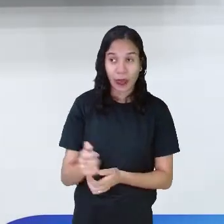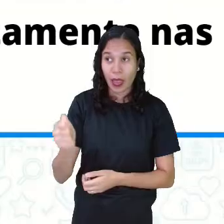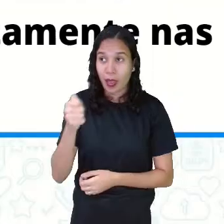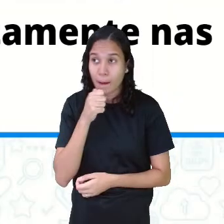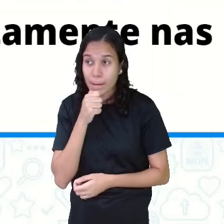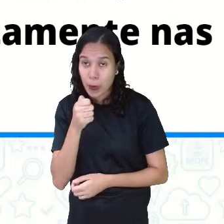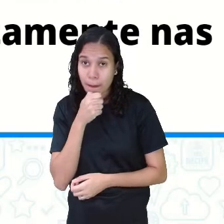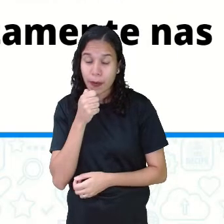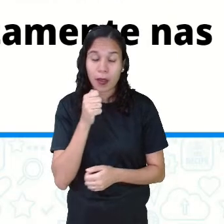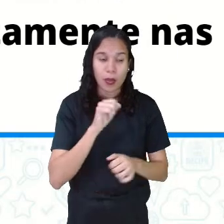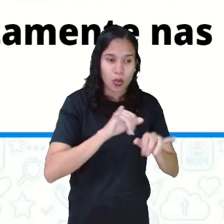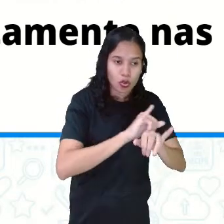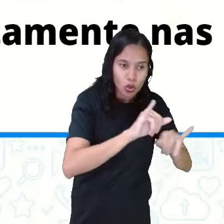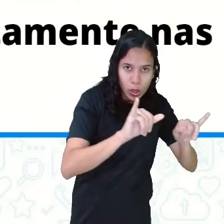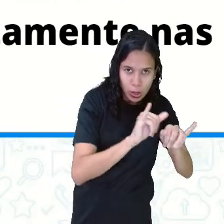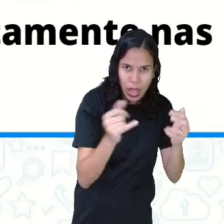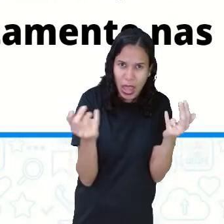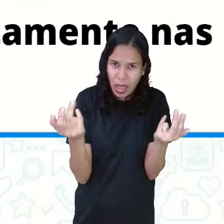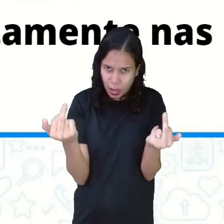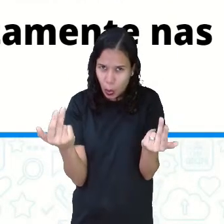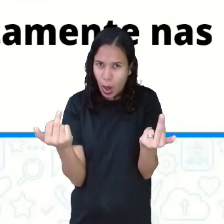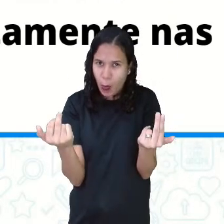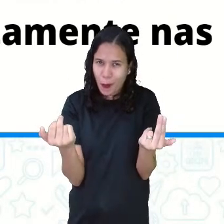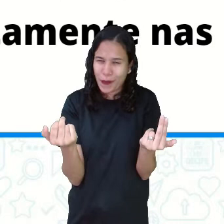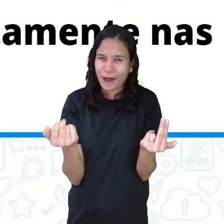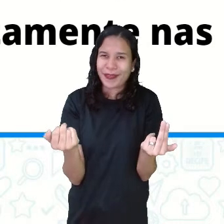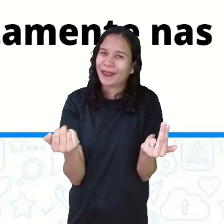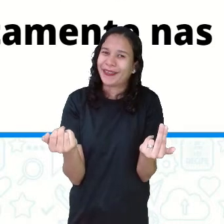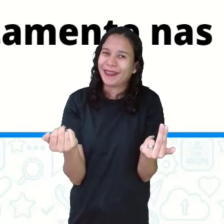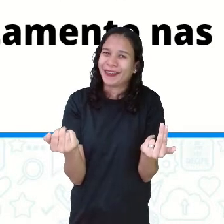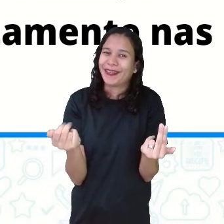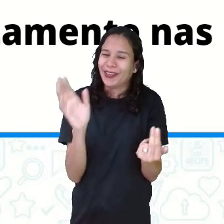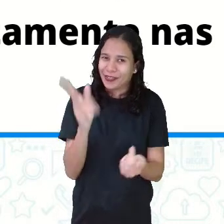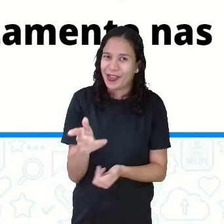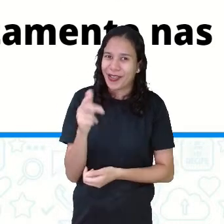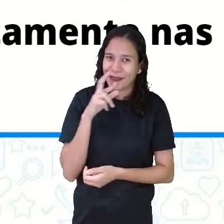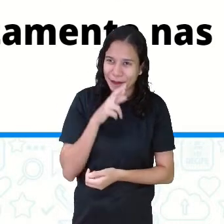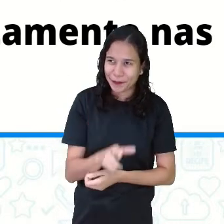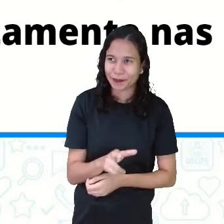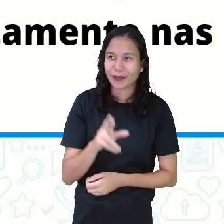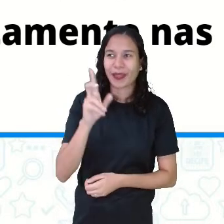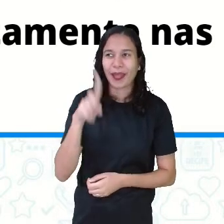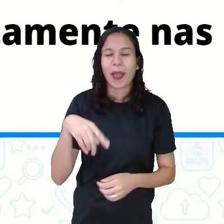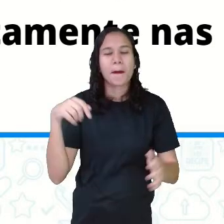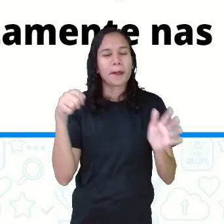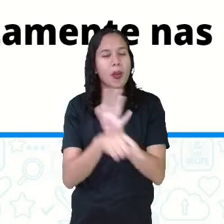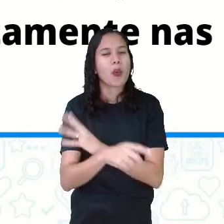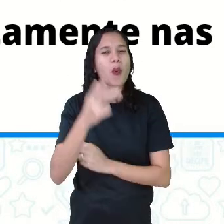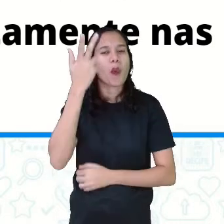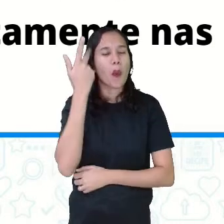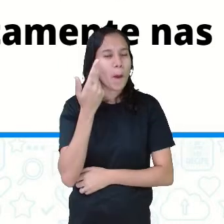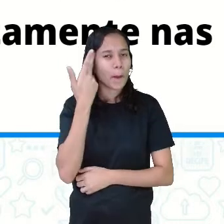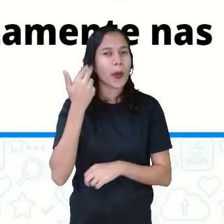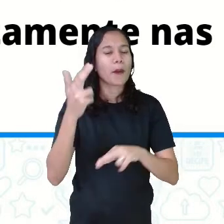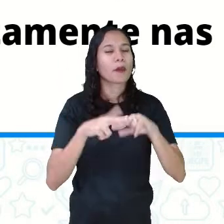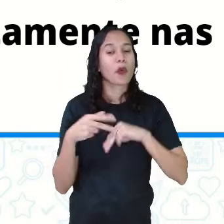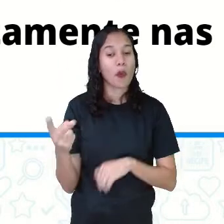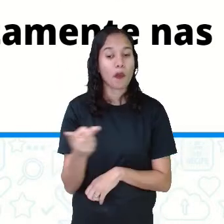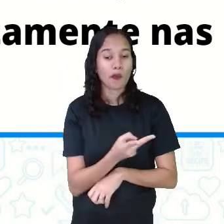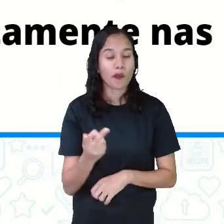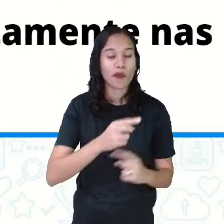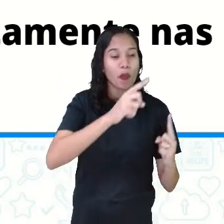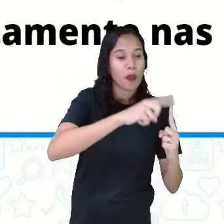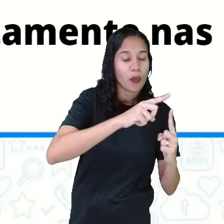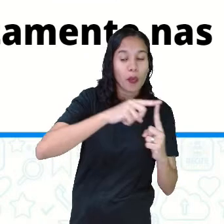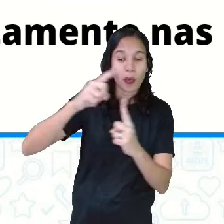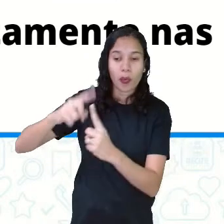notícia são a mesma coisa. O quinto ano já sabe me responder depois dessa aula, né? Essa é uma pergunta bem comum, já que os dois